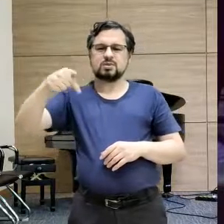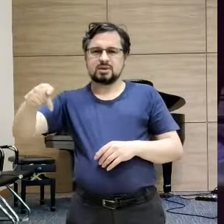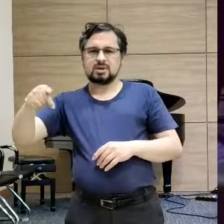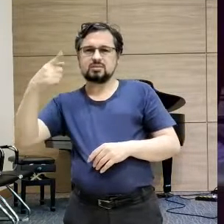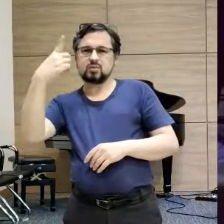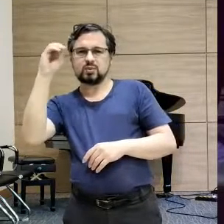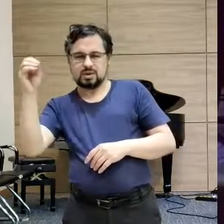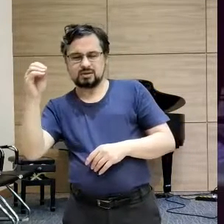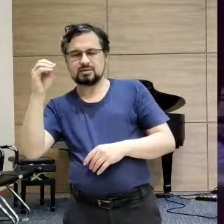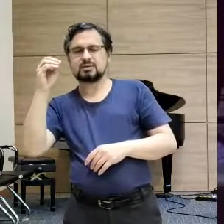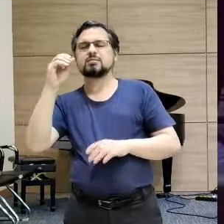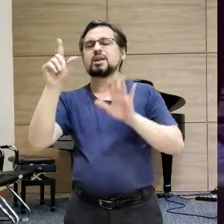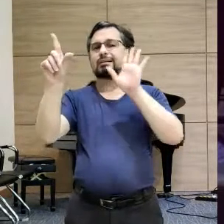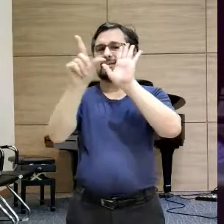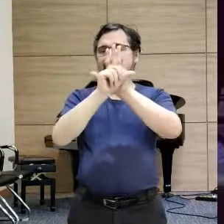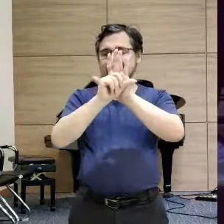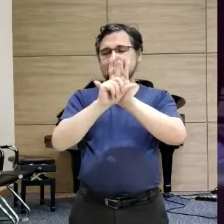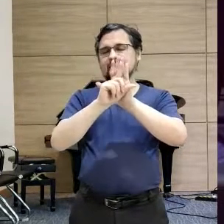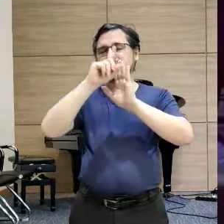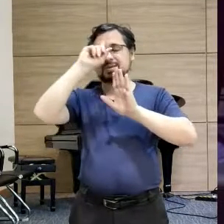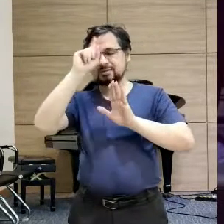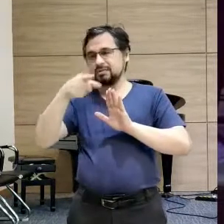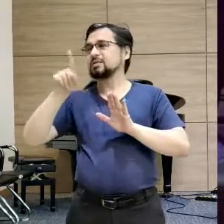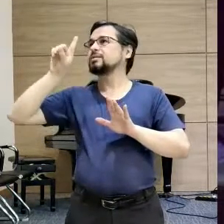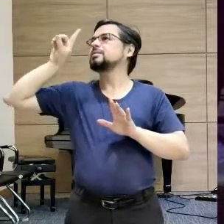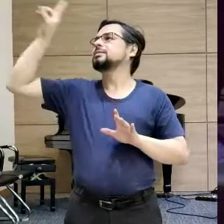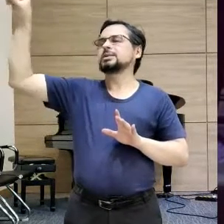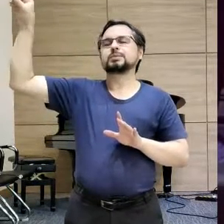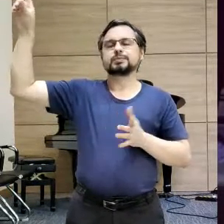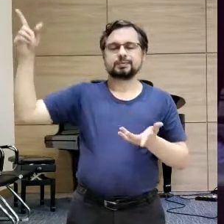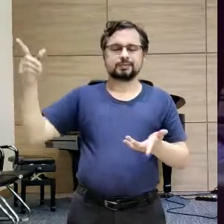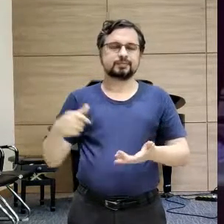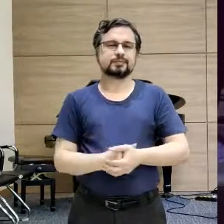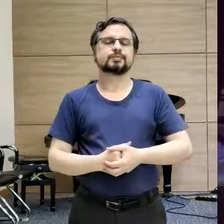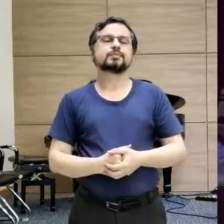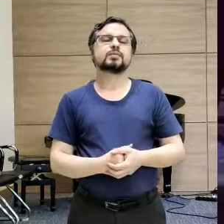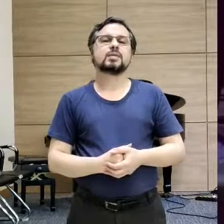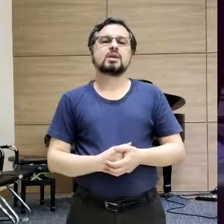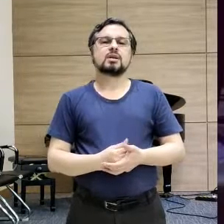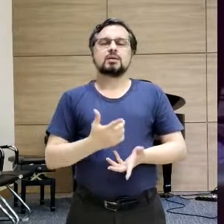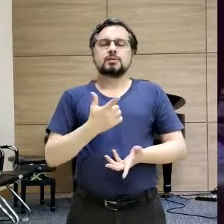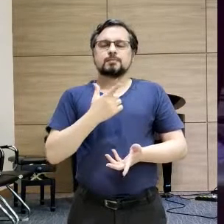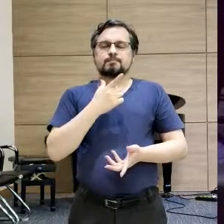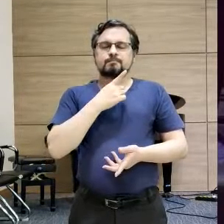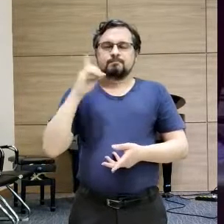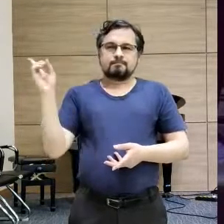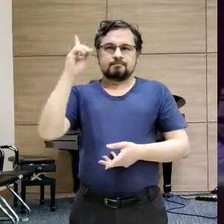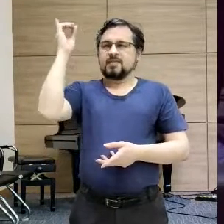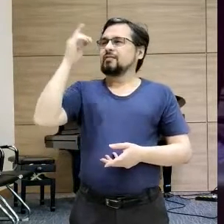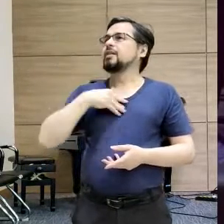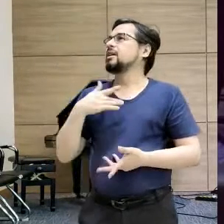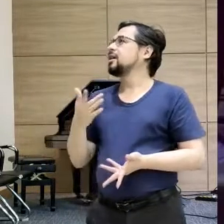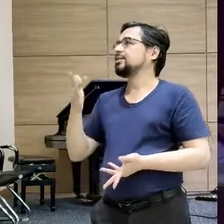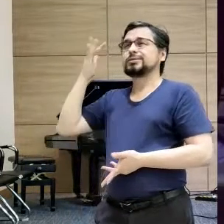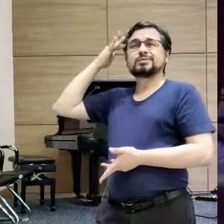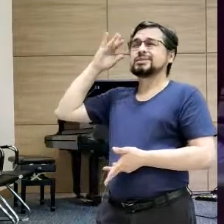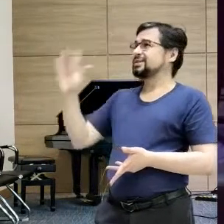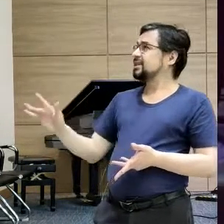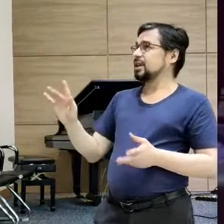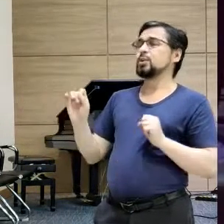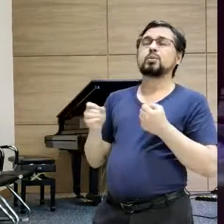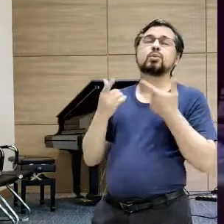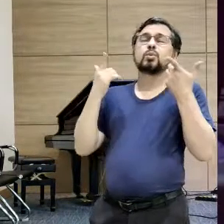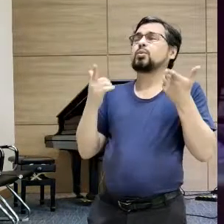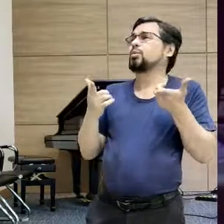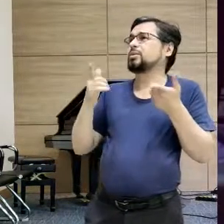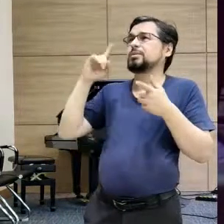versículo 13, versículo 14, versículo 17. Então o que Davi está dizendo aqui? Senhor, eu não sei onde eu estava com a cabeça. E às vezes isso acontece com a